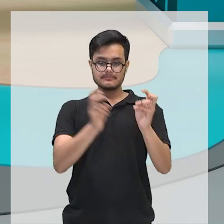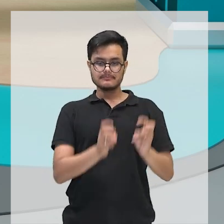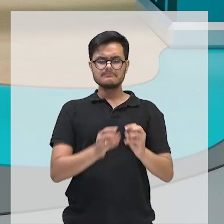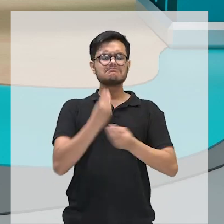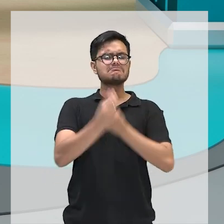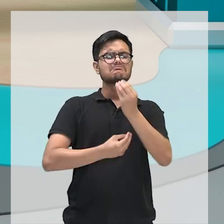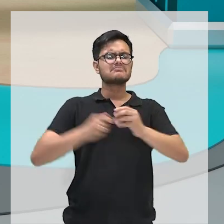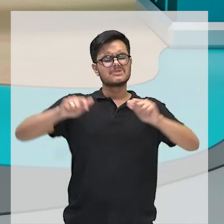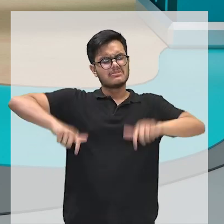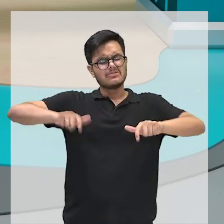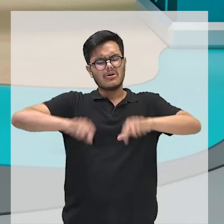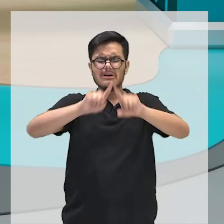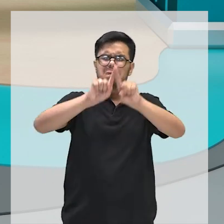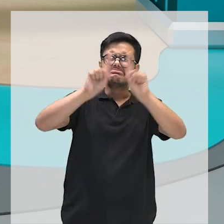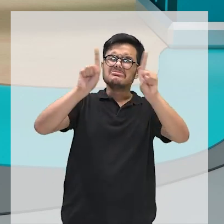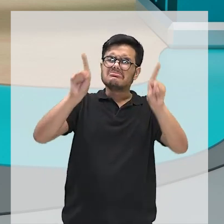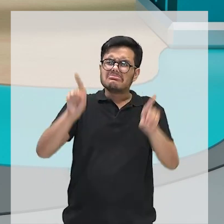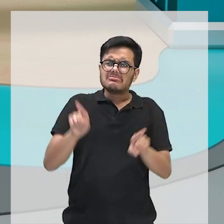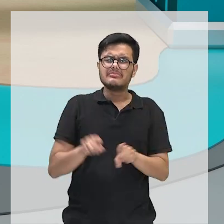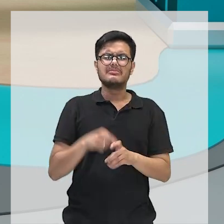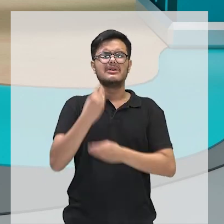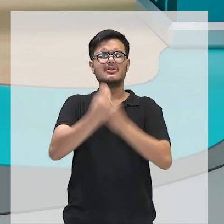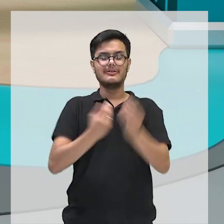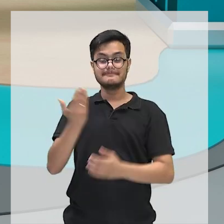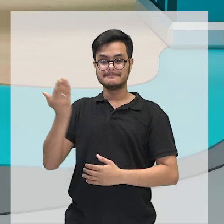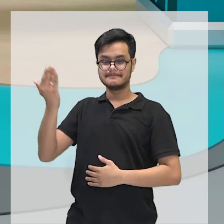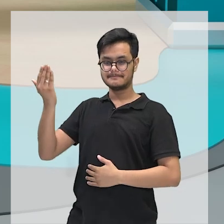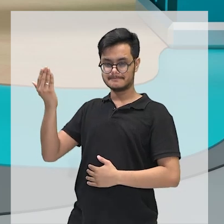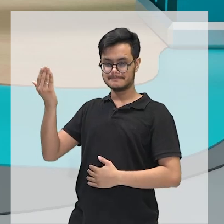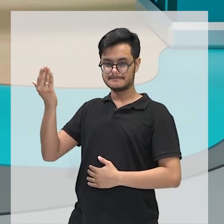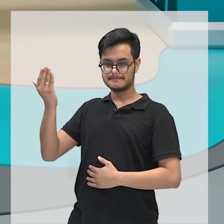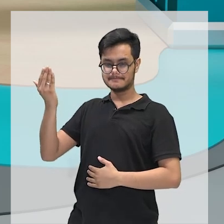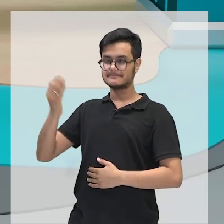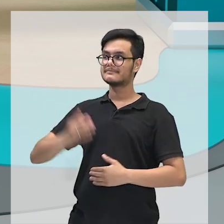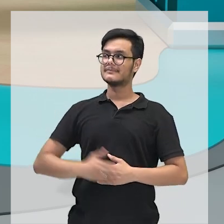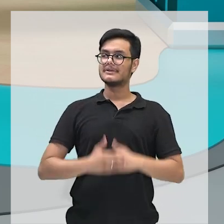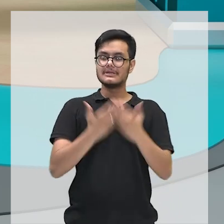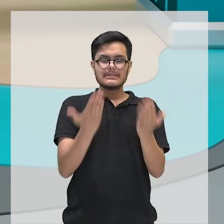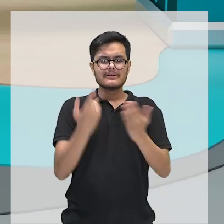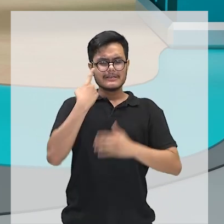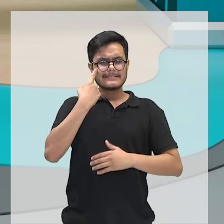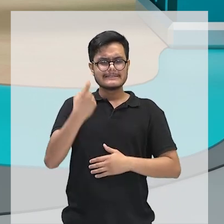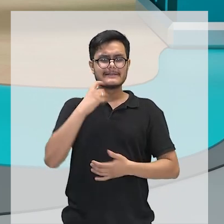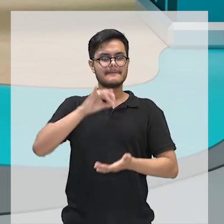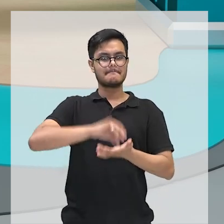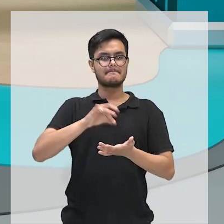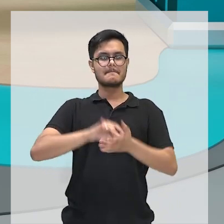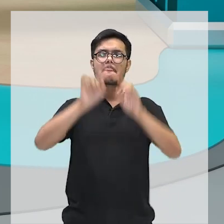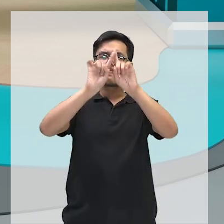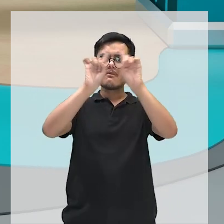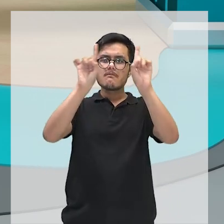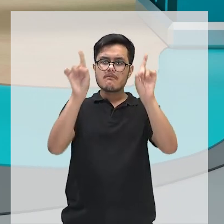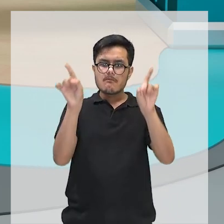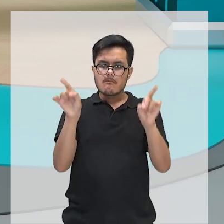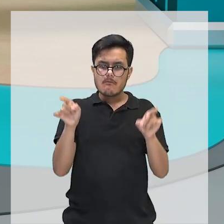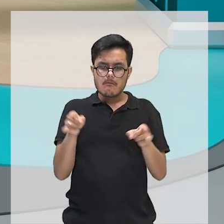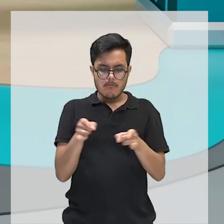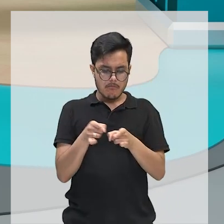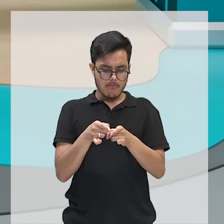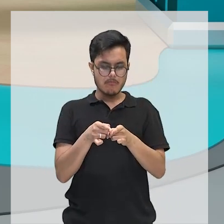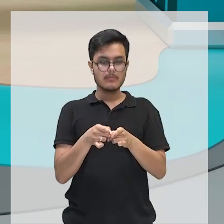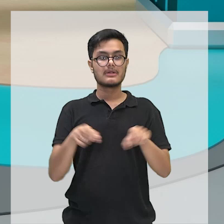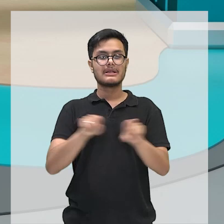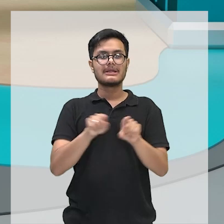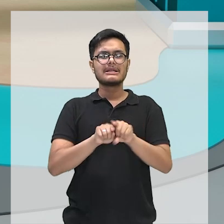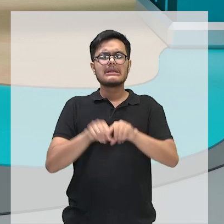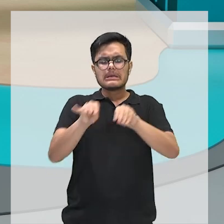desse campo. Então observem aqui. Então, como eu falei para vocês, ele tem um formato oval. Ali no meio nós